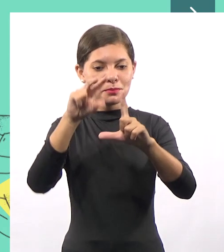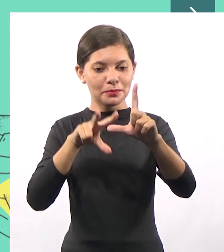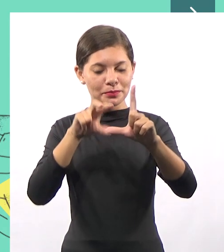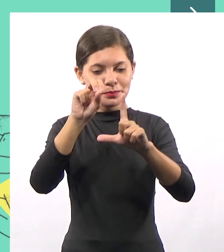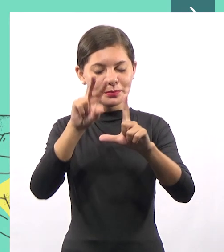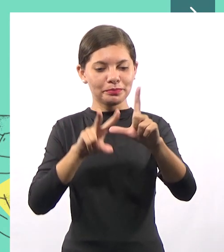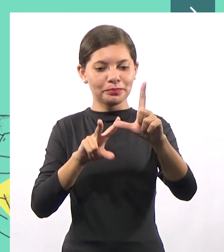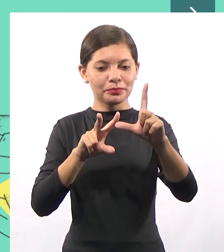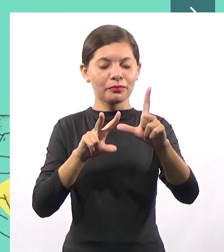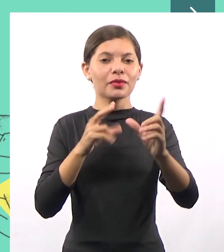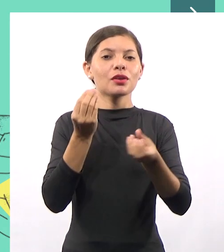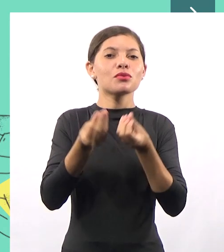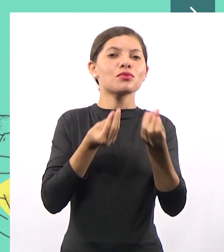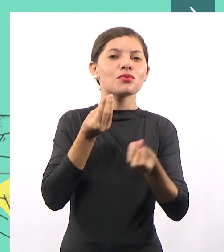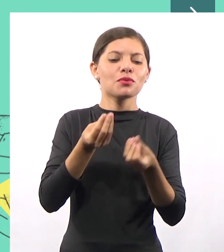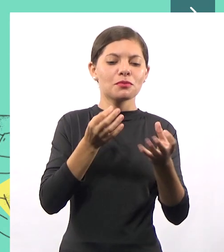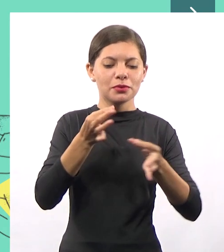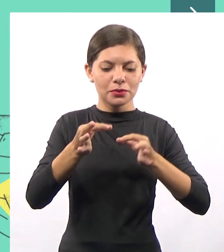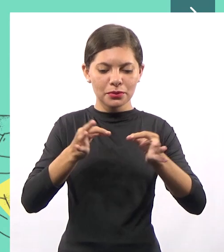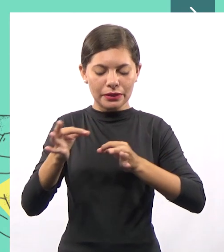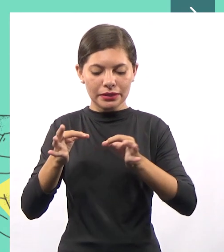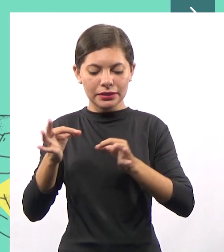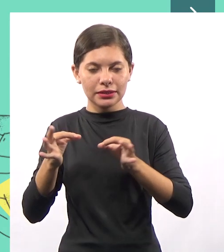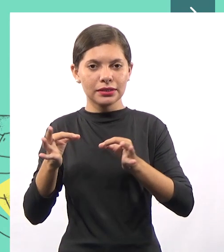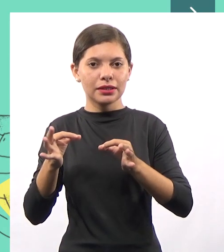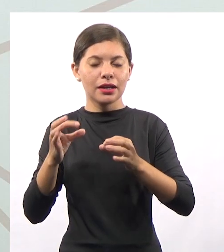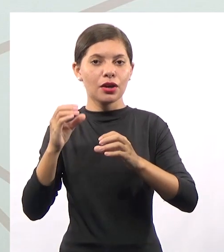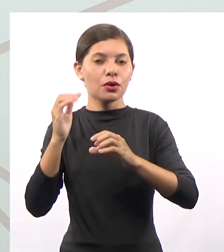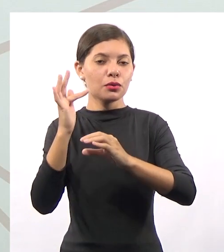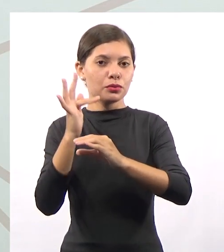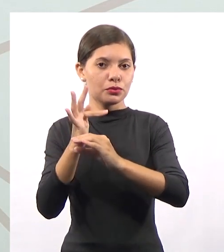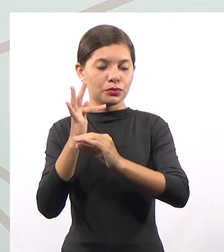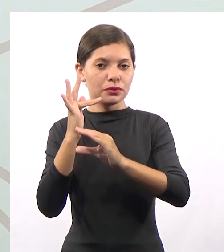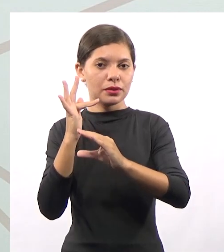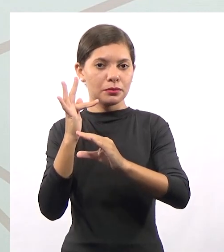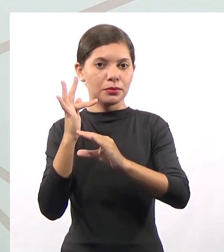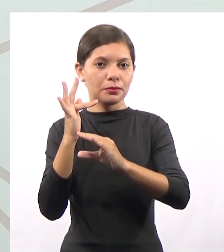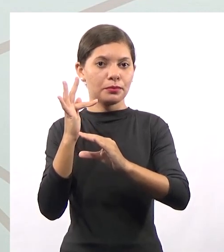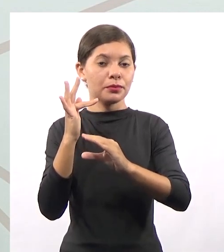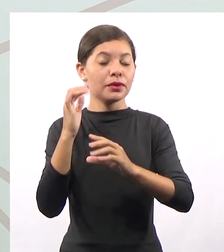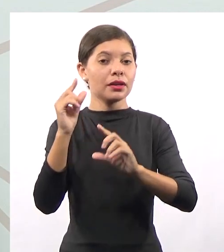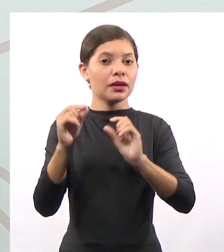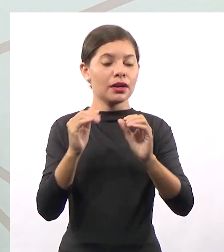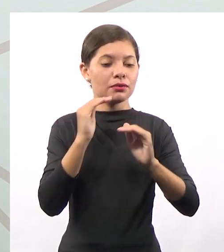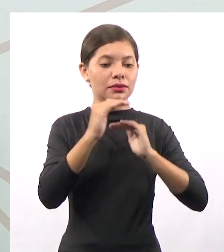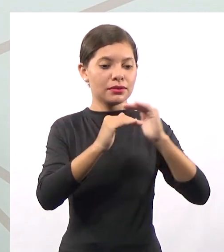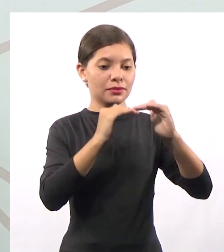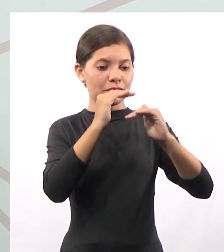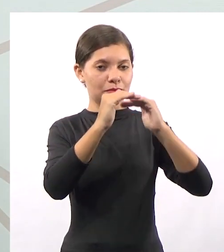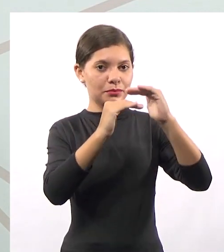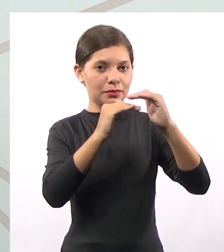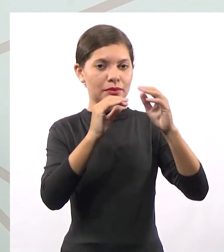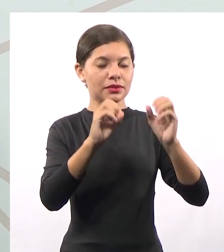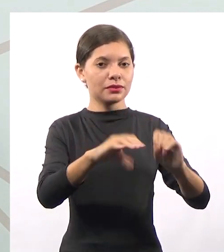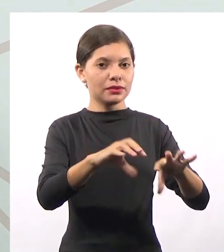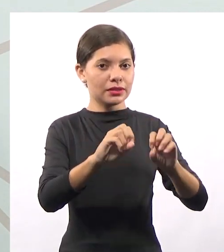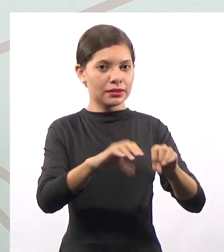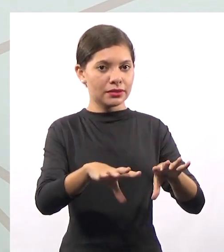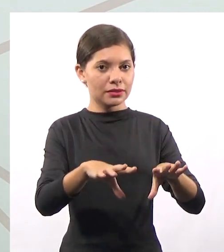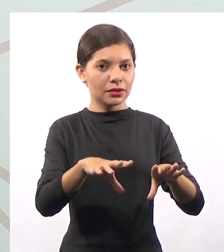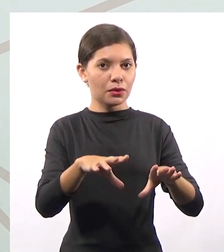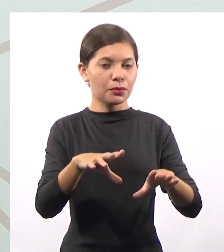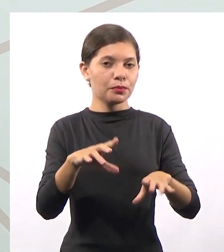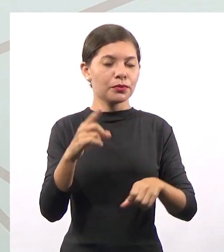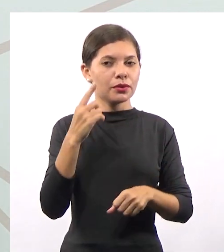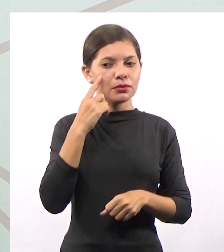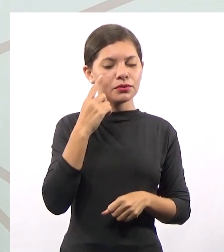ambiente virtual. Então, como que se organiza o Fundeb? O Fundeb, ele vai ser esse Fundo de Desenvolvimento da Educação, ele foi